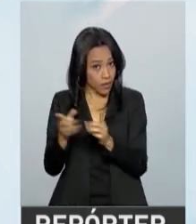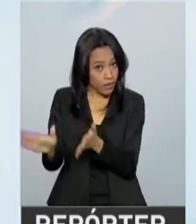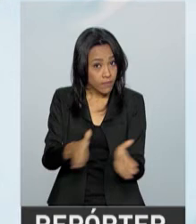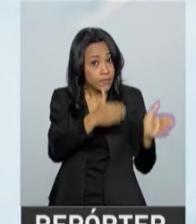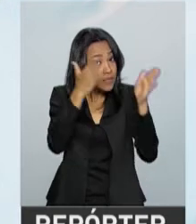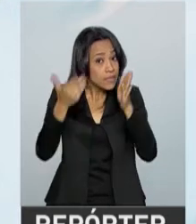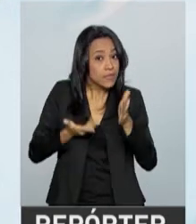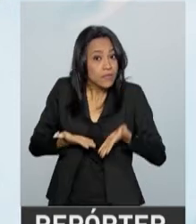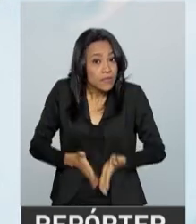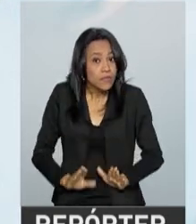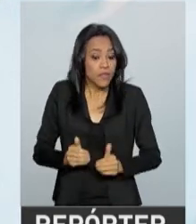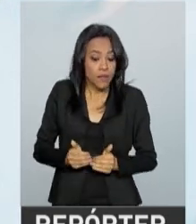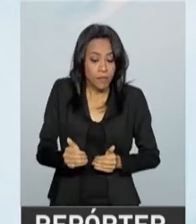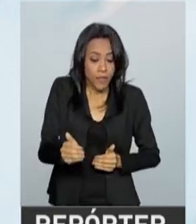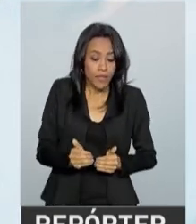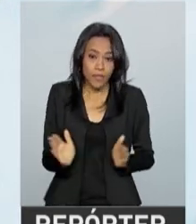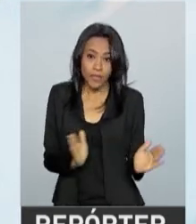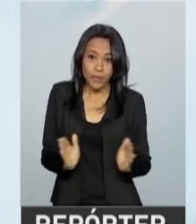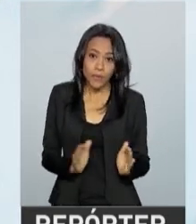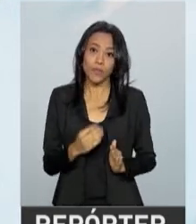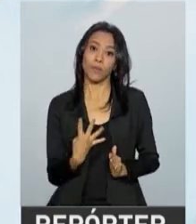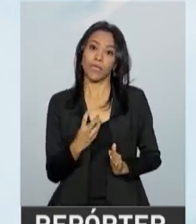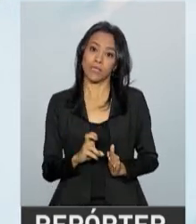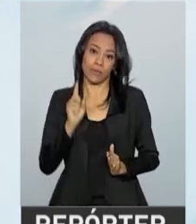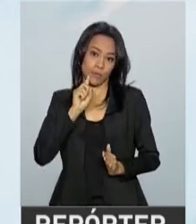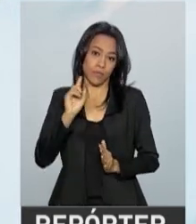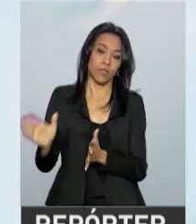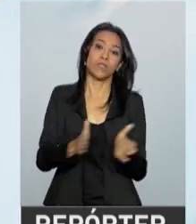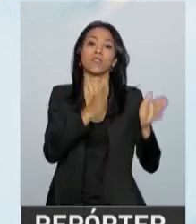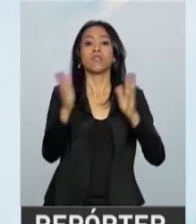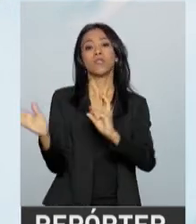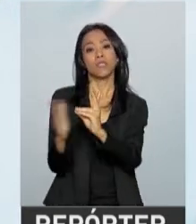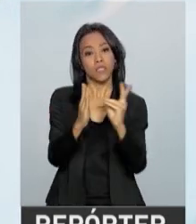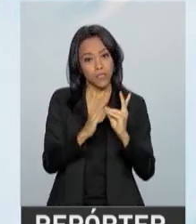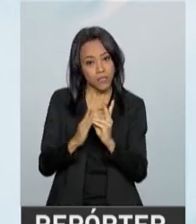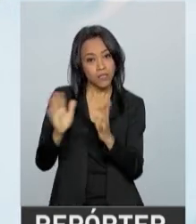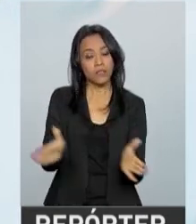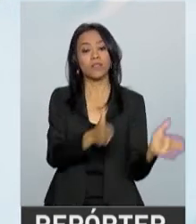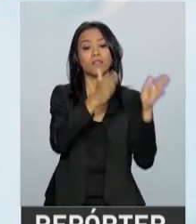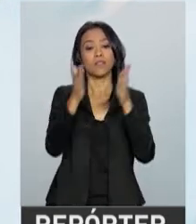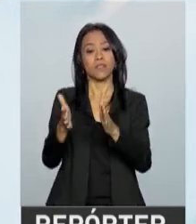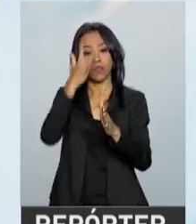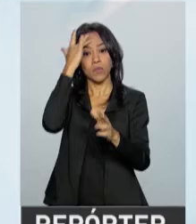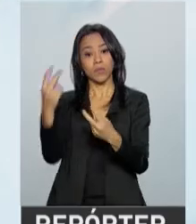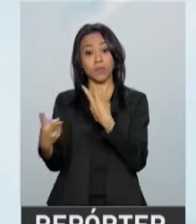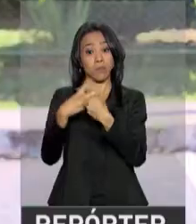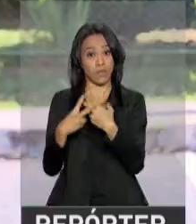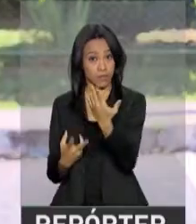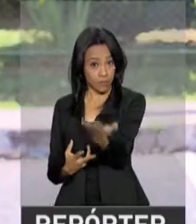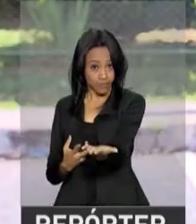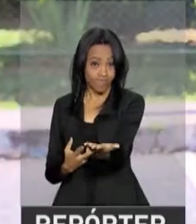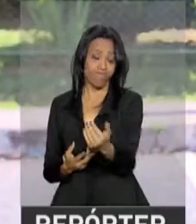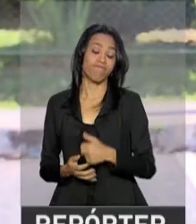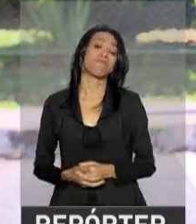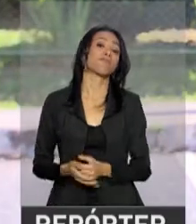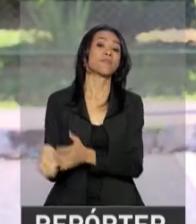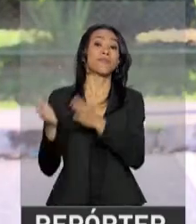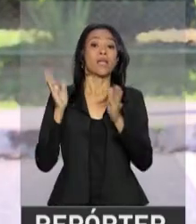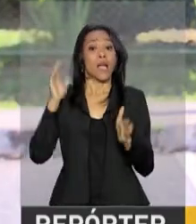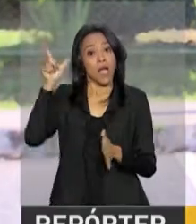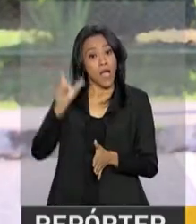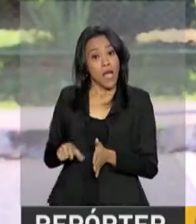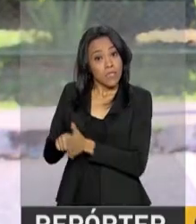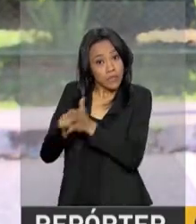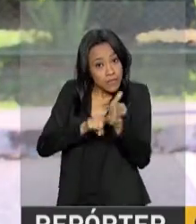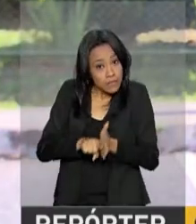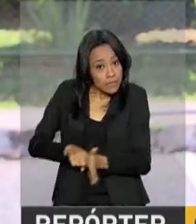tiveram filho até 45 dias indígenas e pessoas privadas de liberdade segundo especialistas